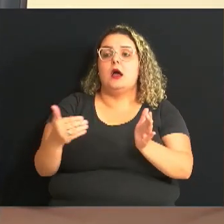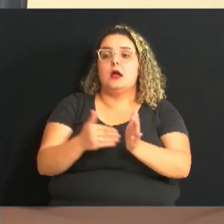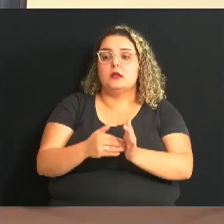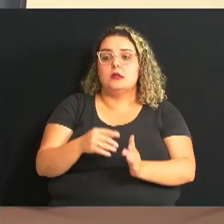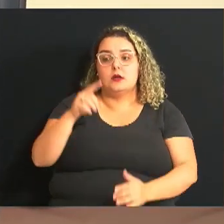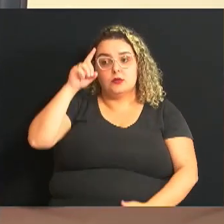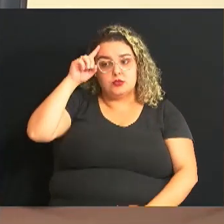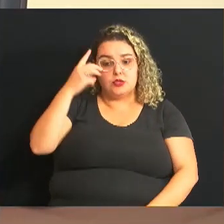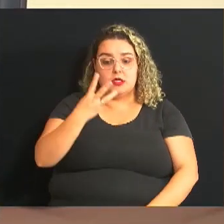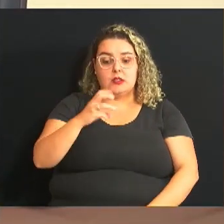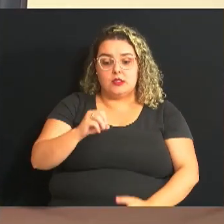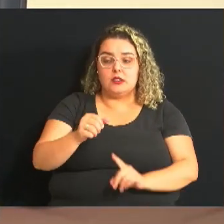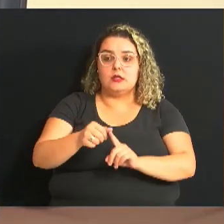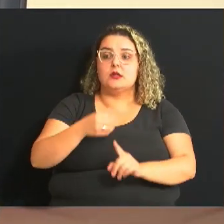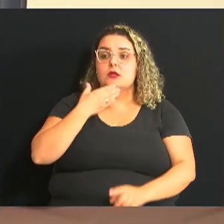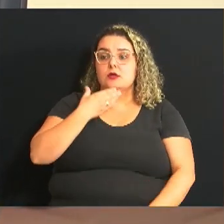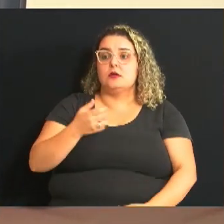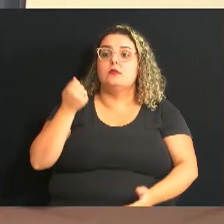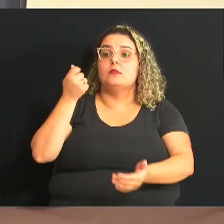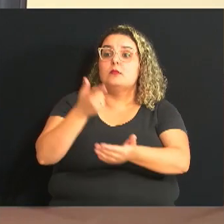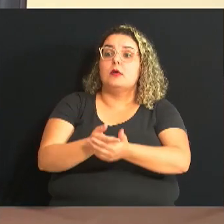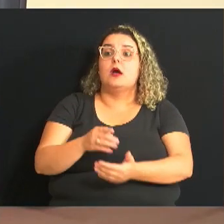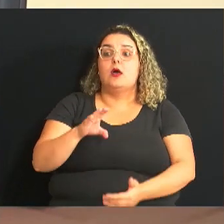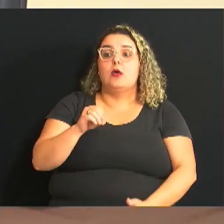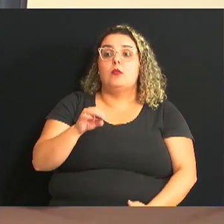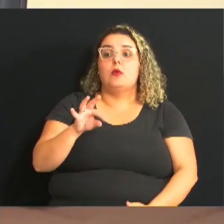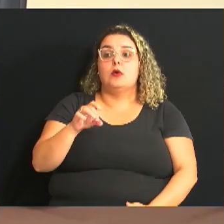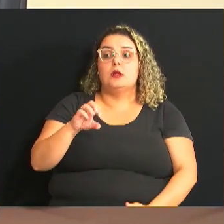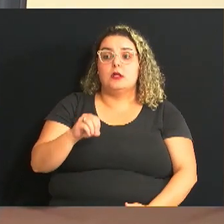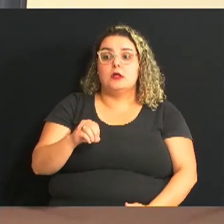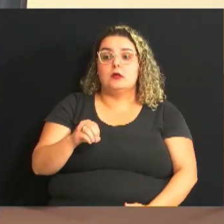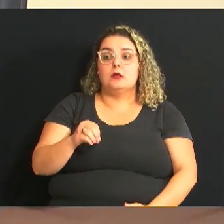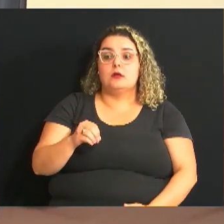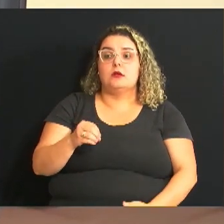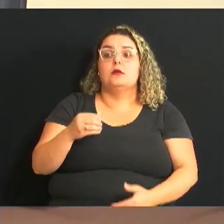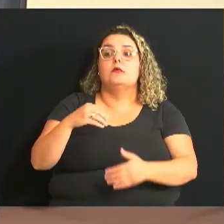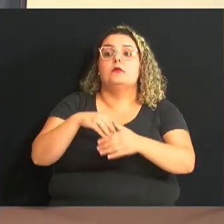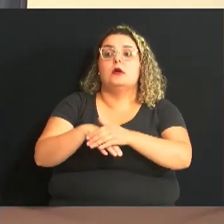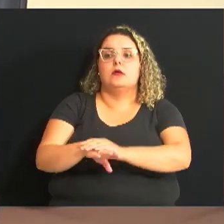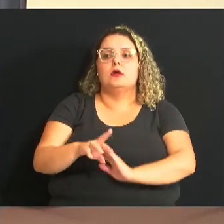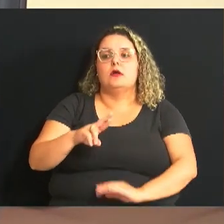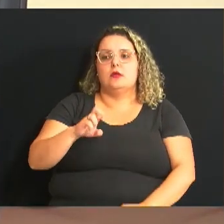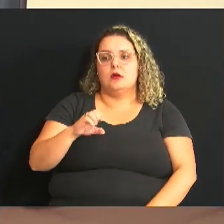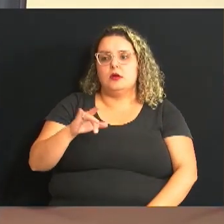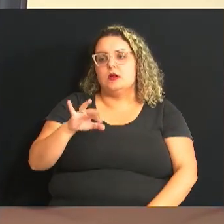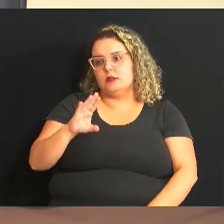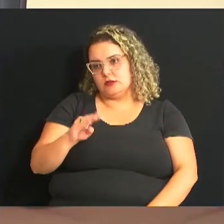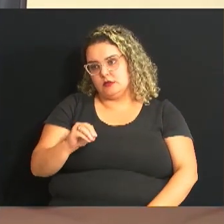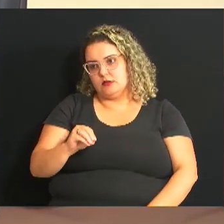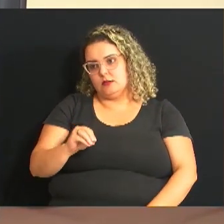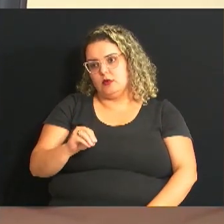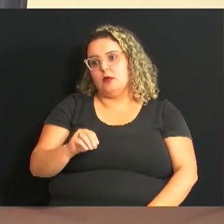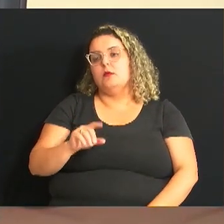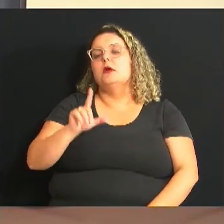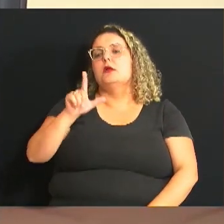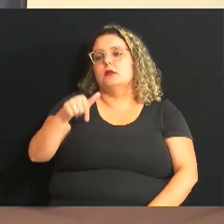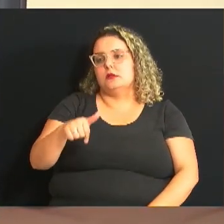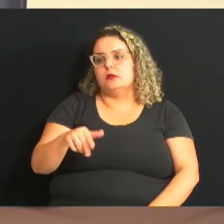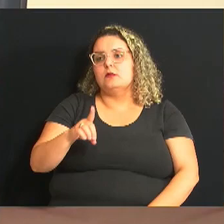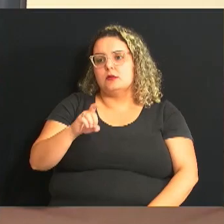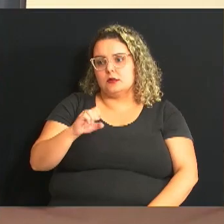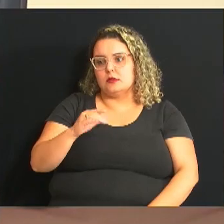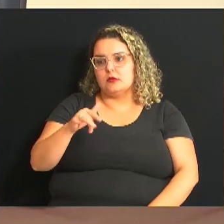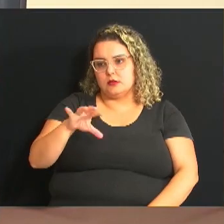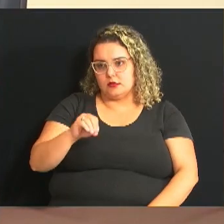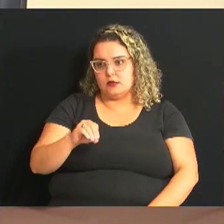de dezembro vai ter que pagar o boleto, que você vai guardar o recibo para depois fazer na declaração do